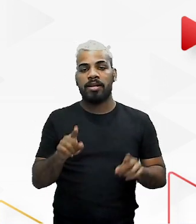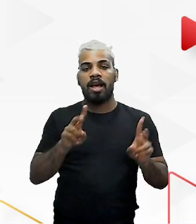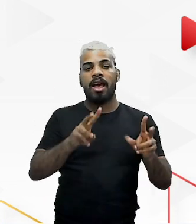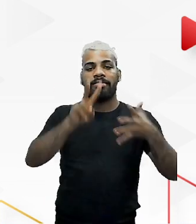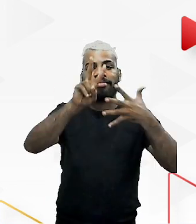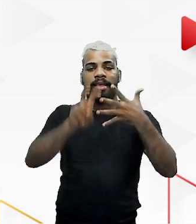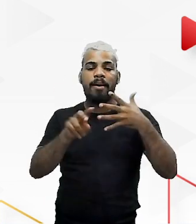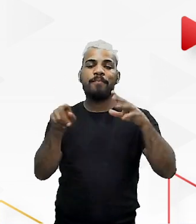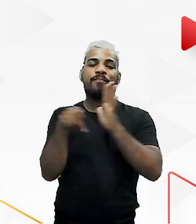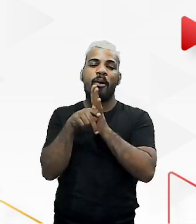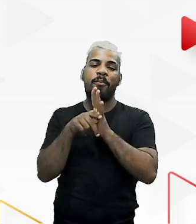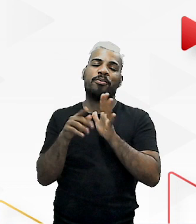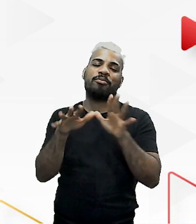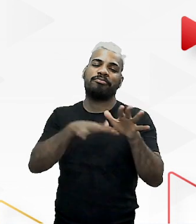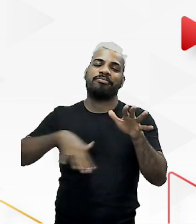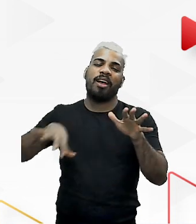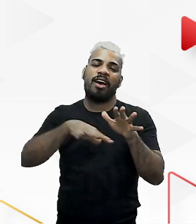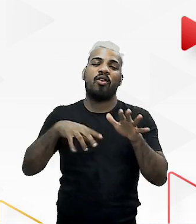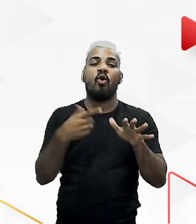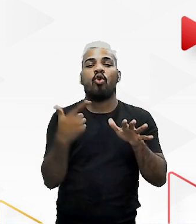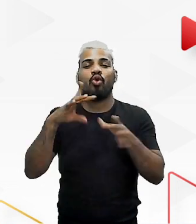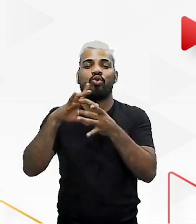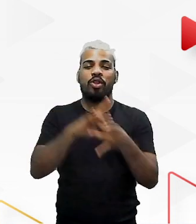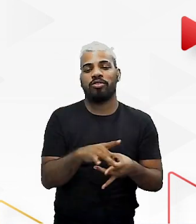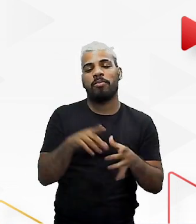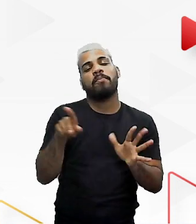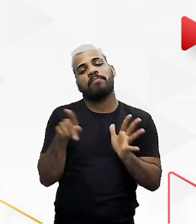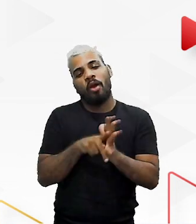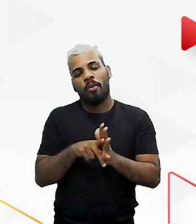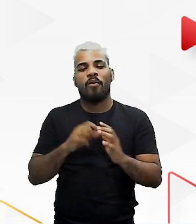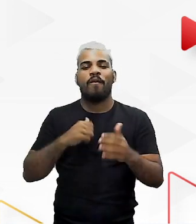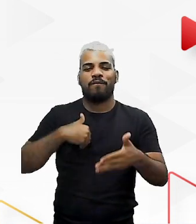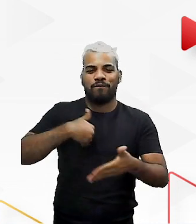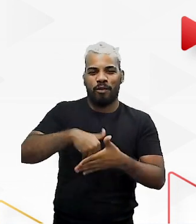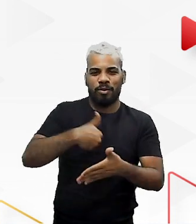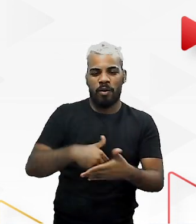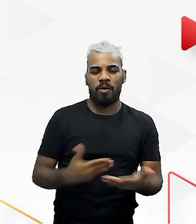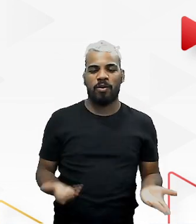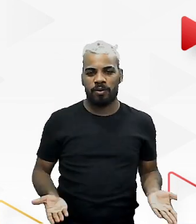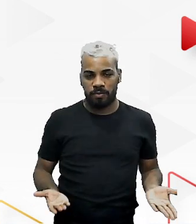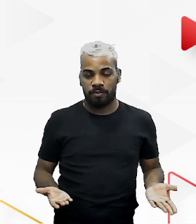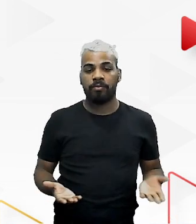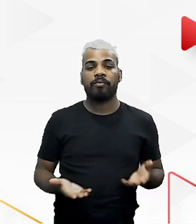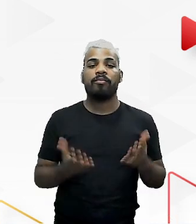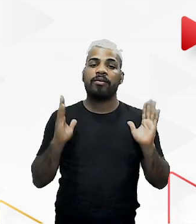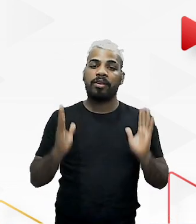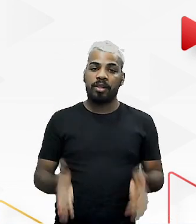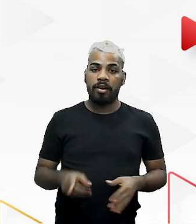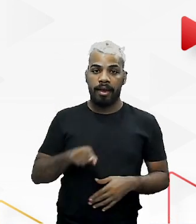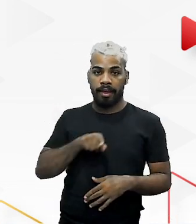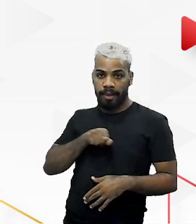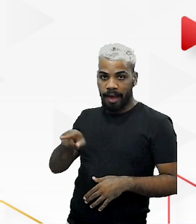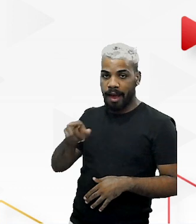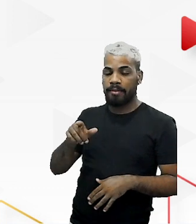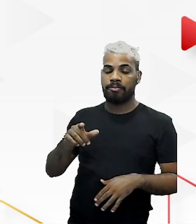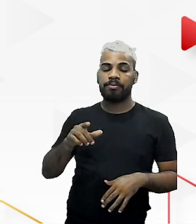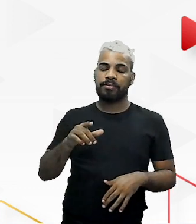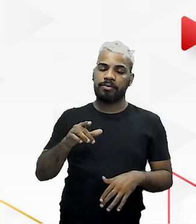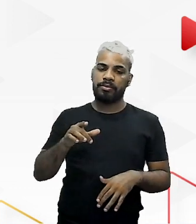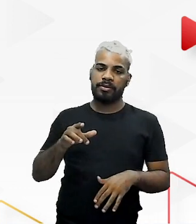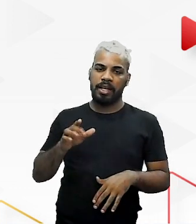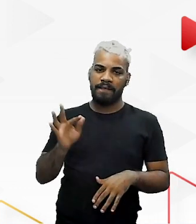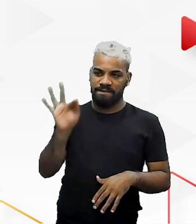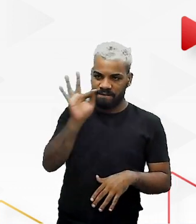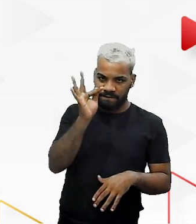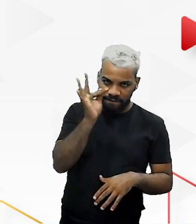futebolística. Então, ele vê ali, assim, não vê razões, a Confederação da Índia de Futebol não vê